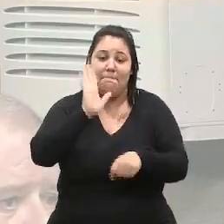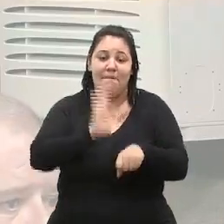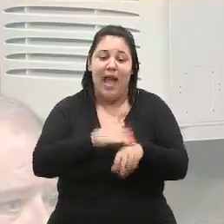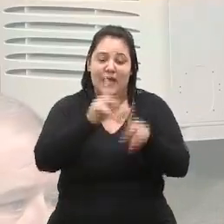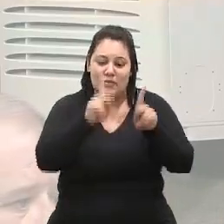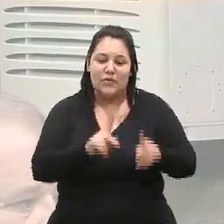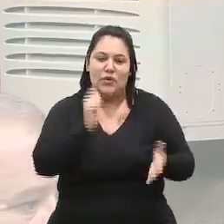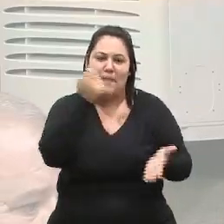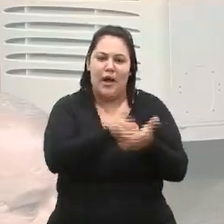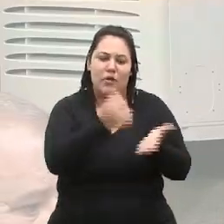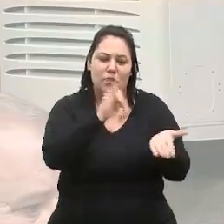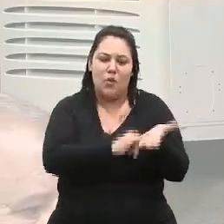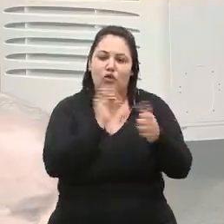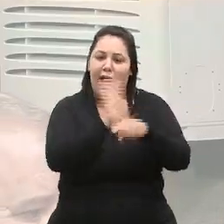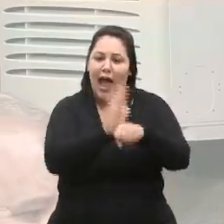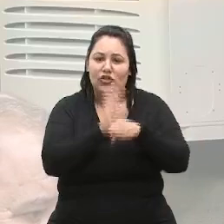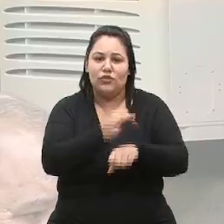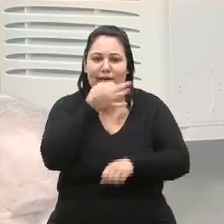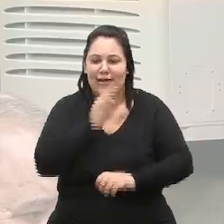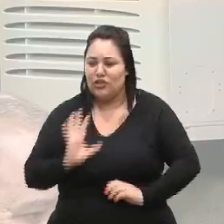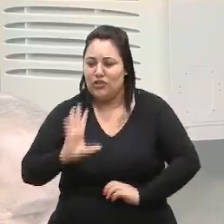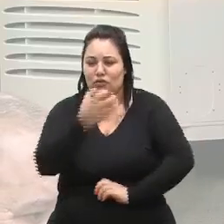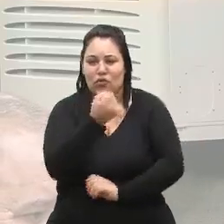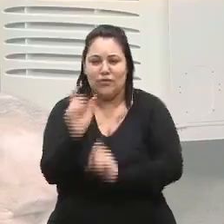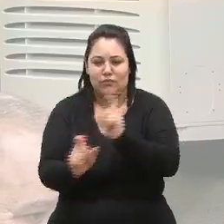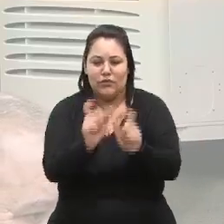beneficiando a todo o município, a todas as pessoas. Então,